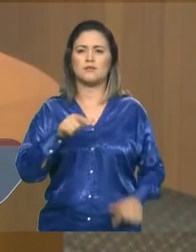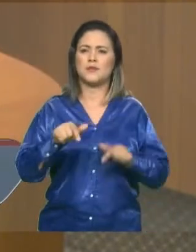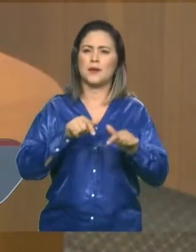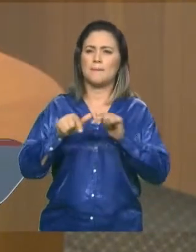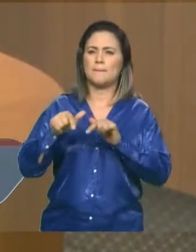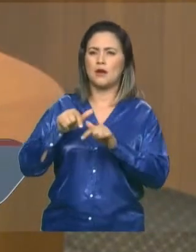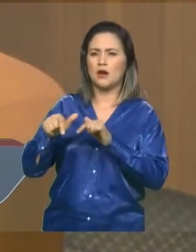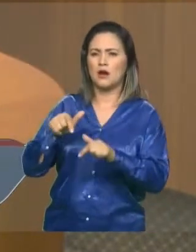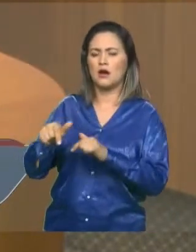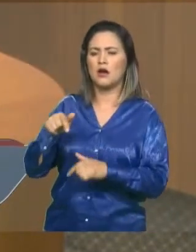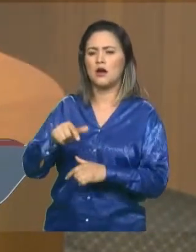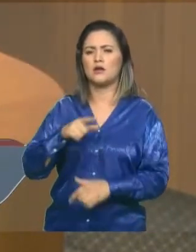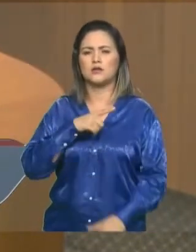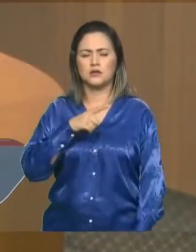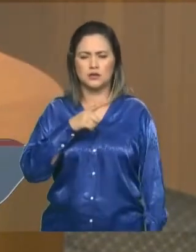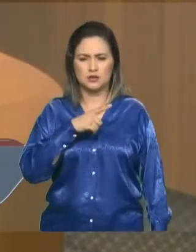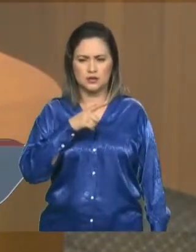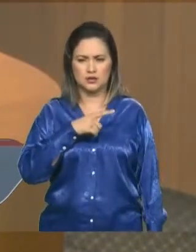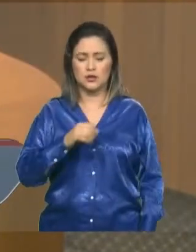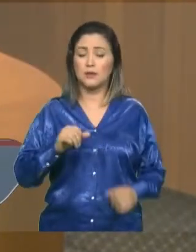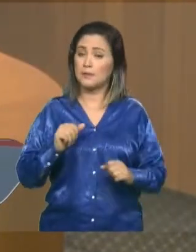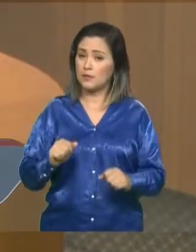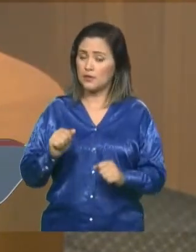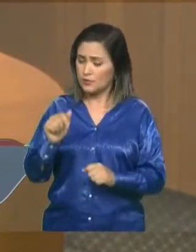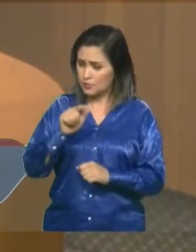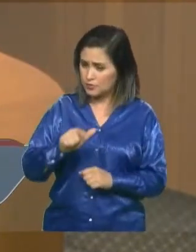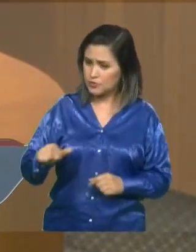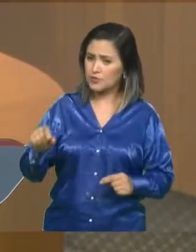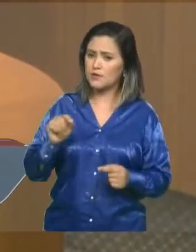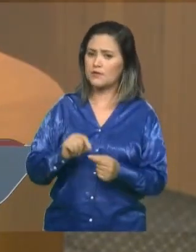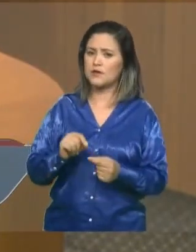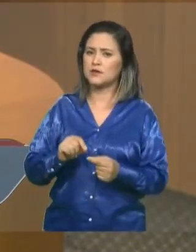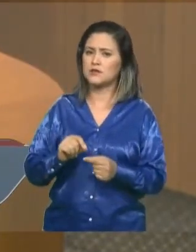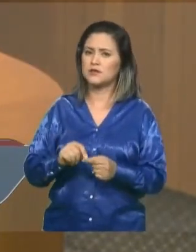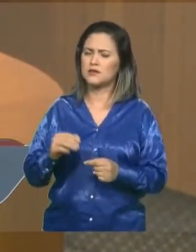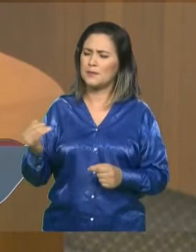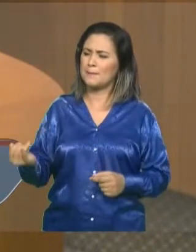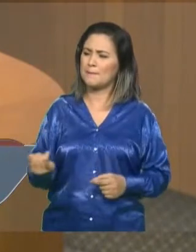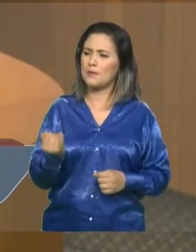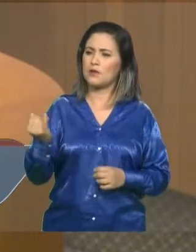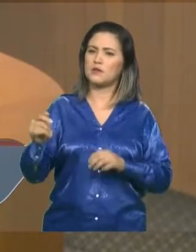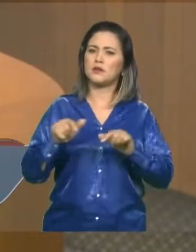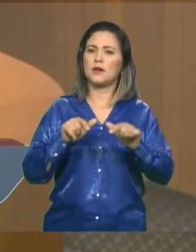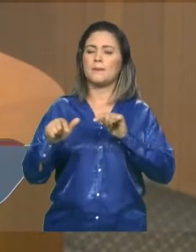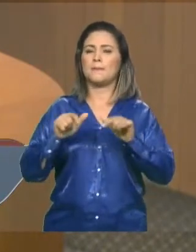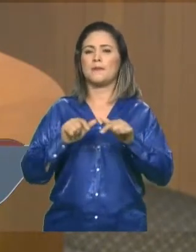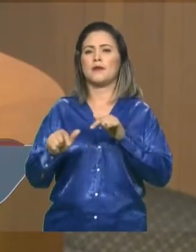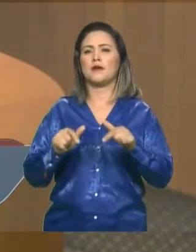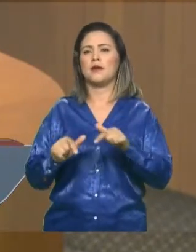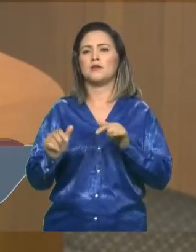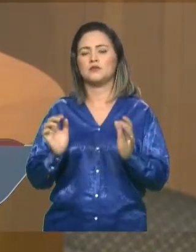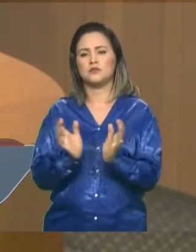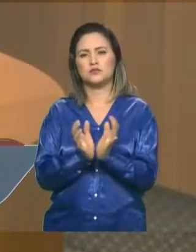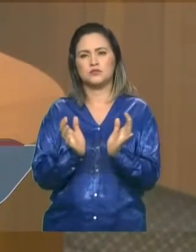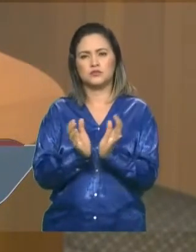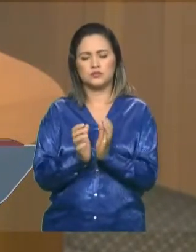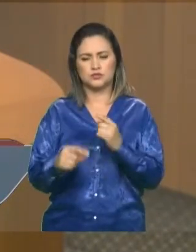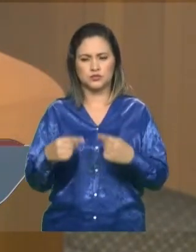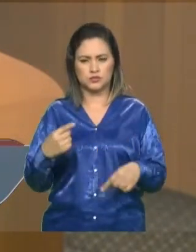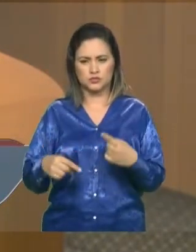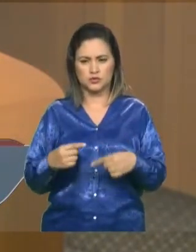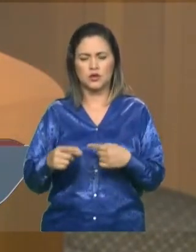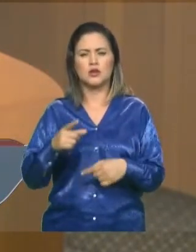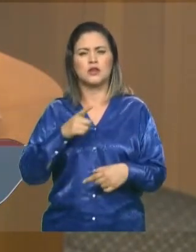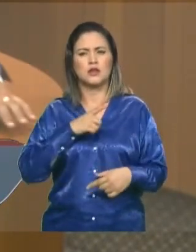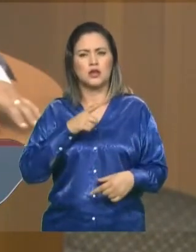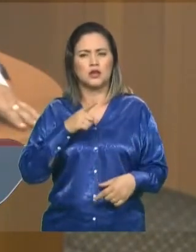lhe é peculiar, e que possa continuar fazendo um brilhante trabalho na condução do nosso partido, que tem os seus